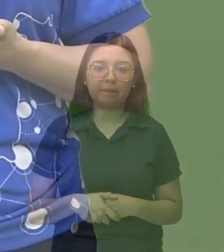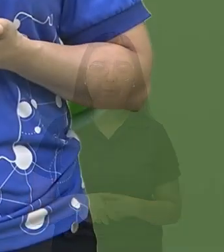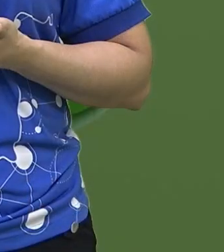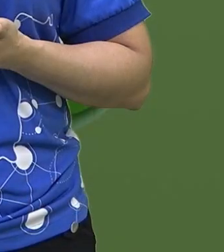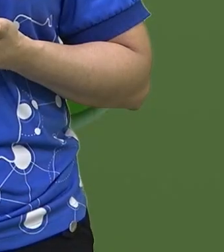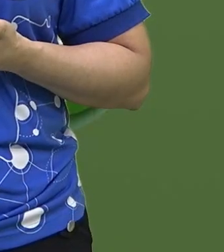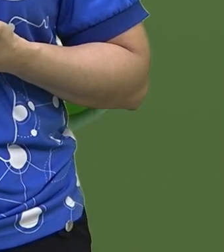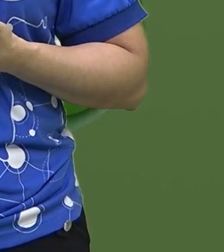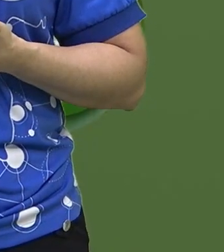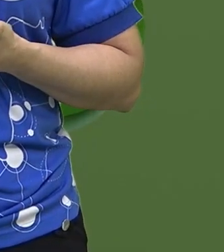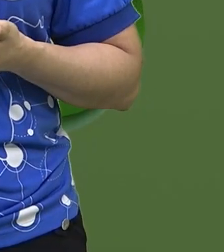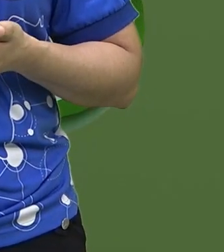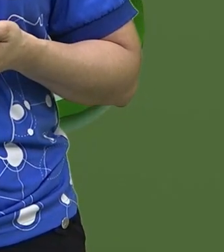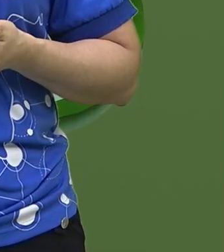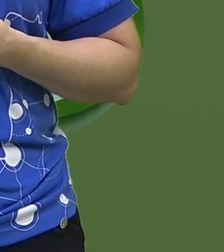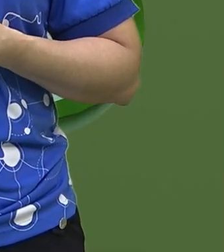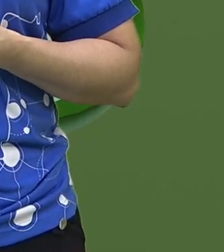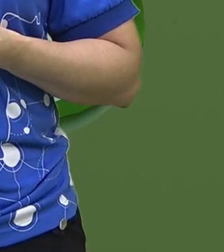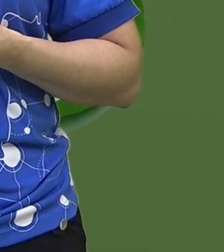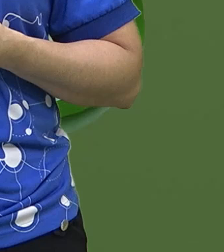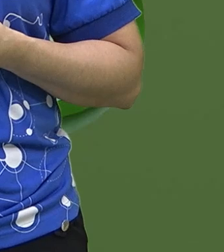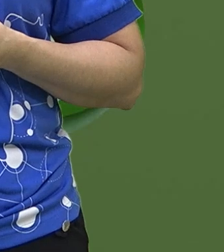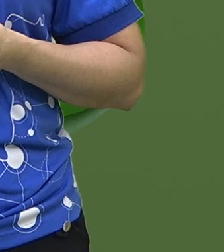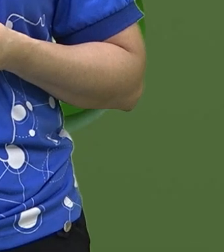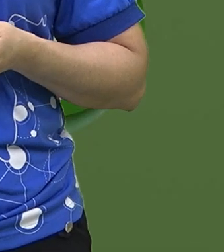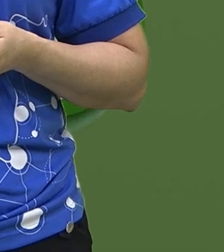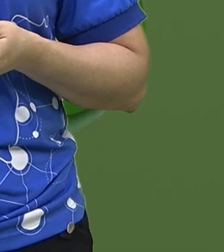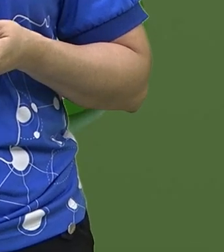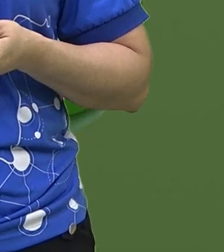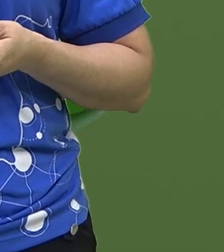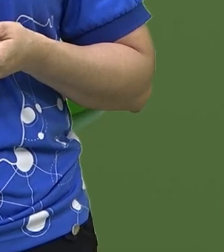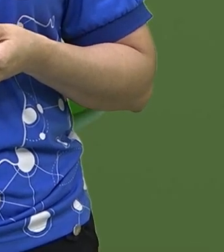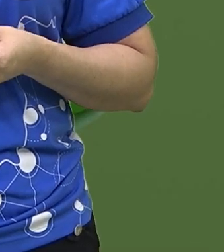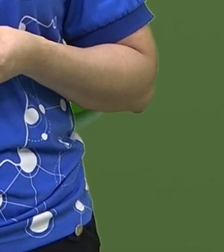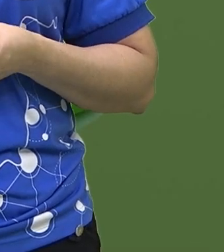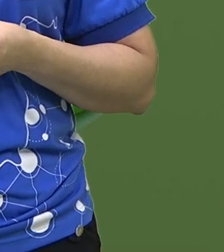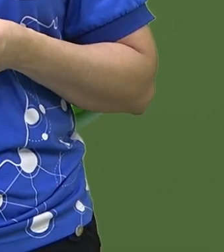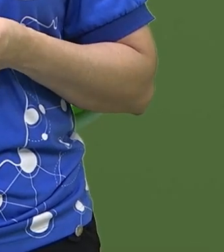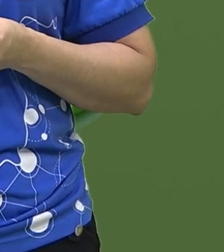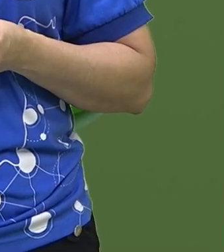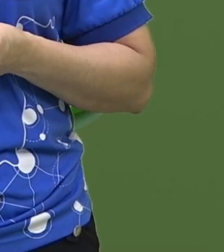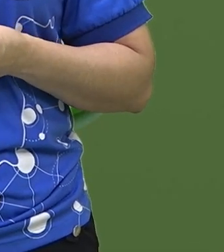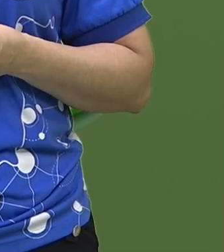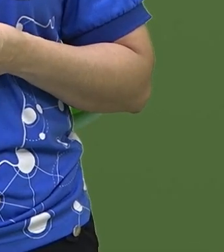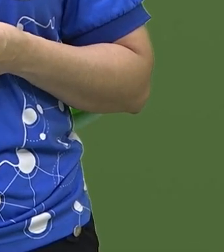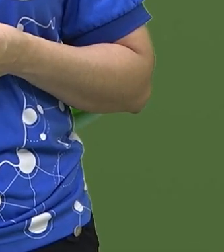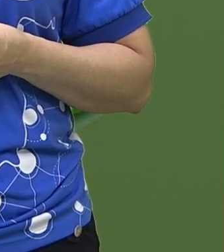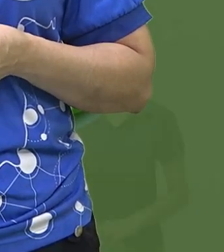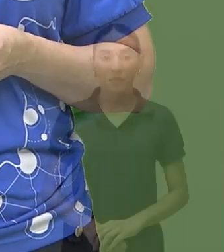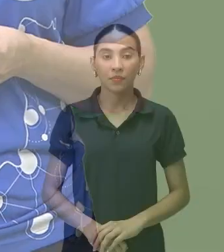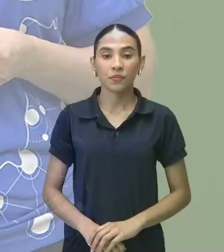do organismo desse indivíduo. Nós temos também aí, como medicamento, né, de uso excessivo,